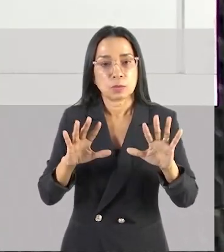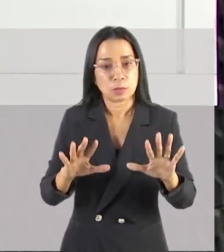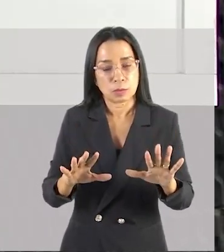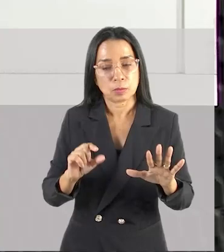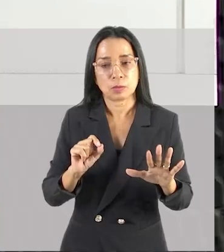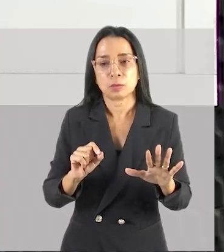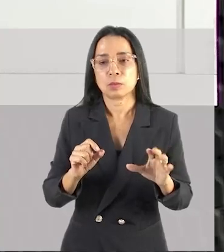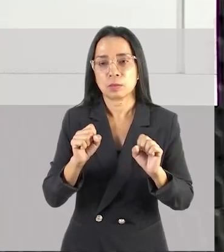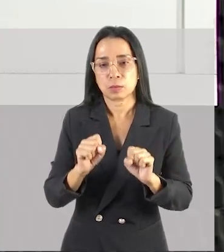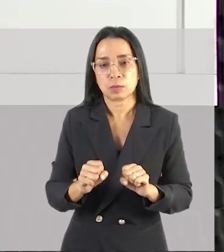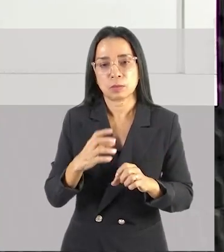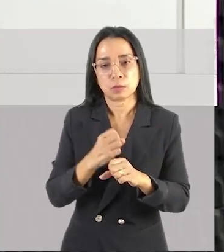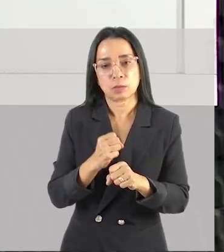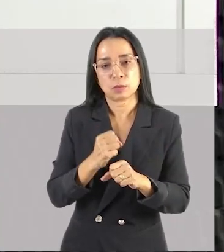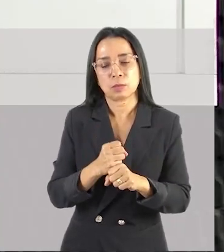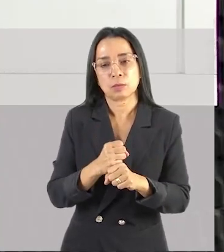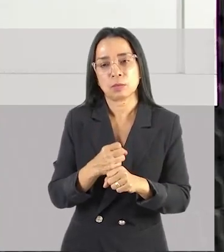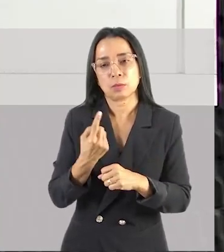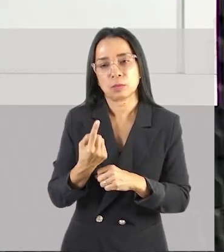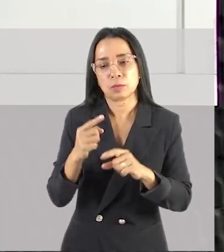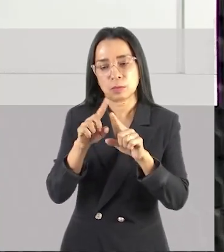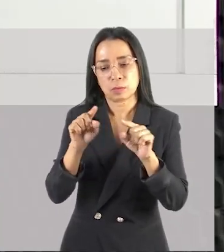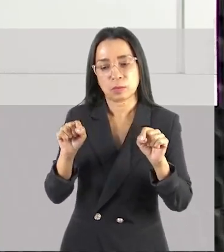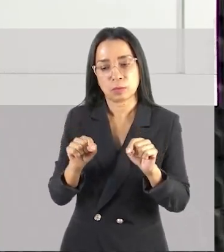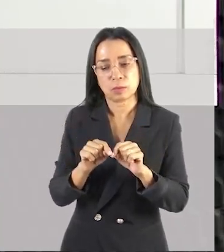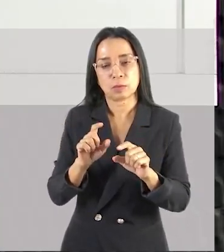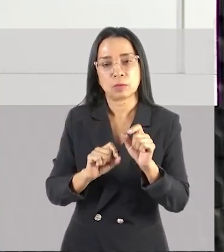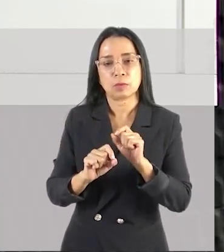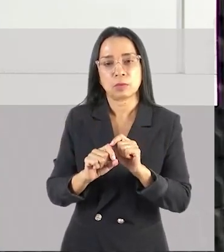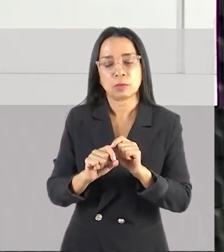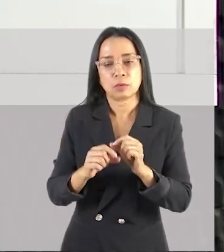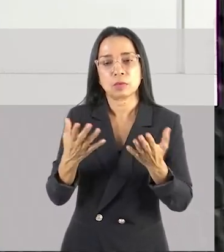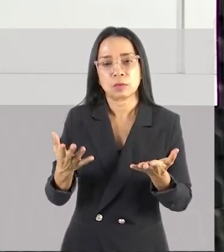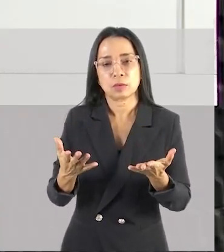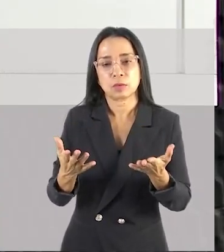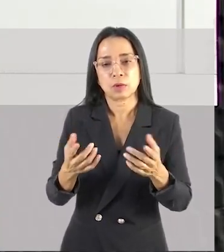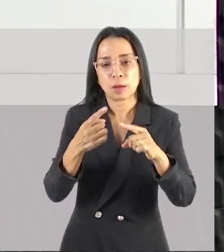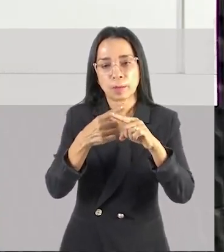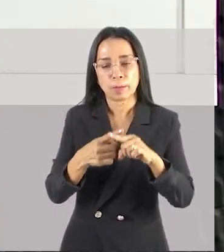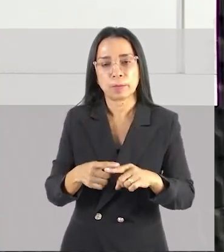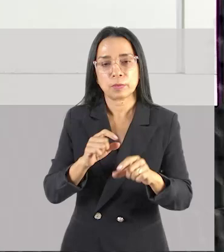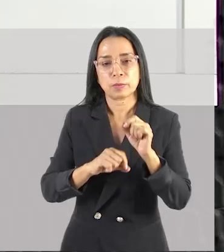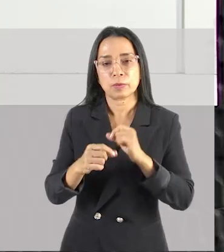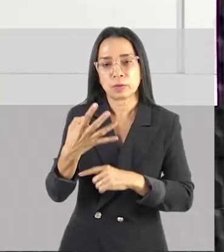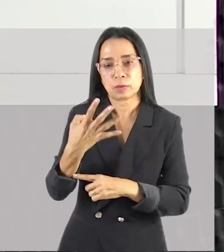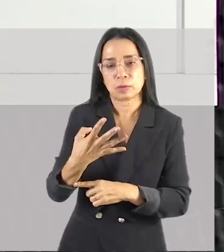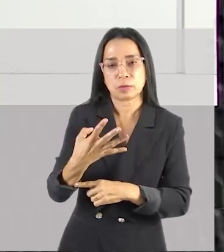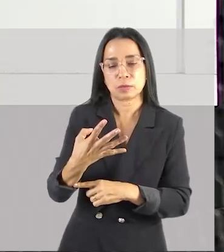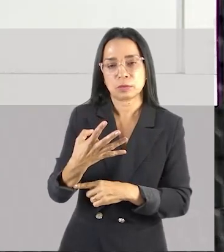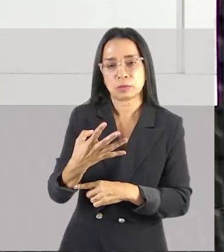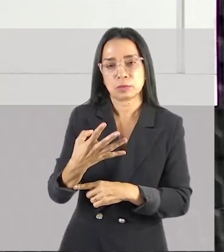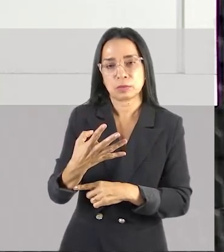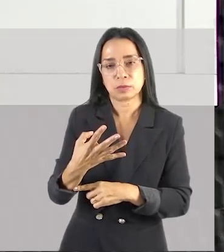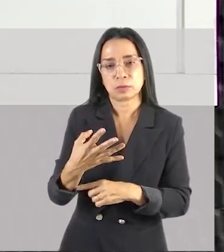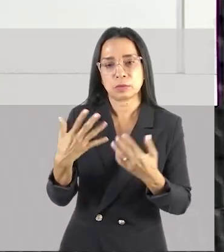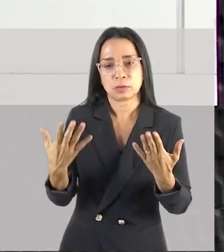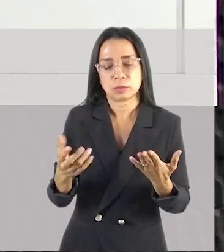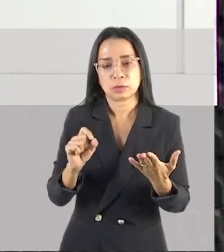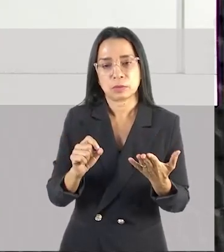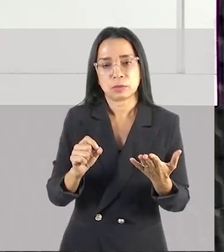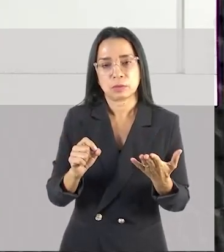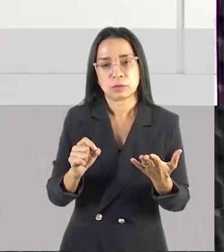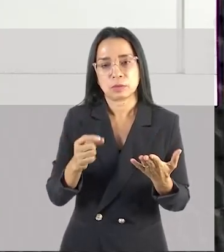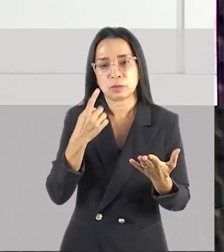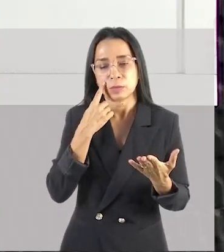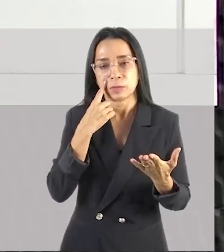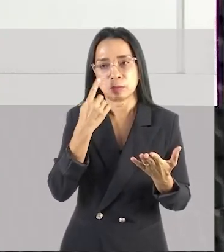mas você pode calcular a área de um triângulozinho desse aqui e multiplicar por 4. Né? Então, quando você